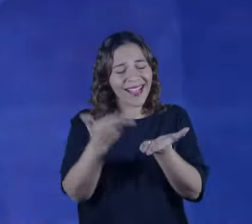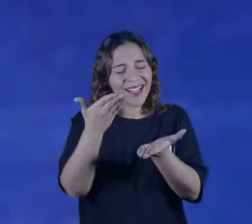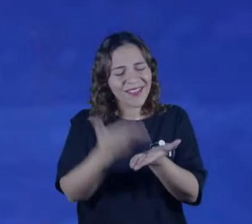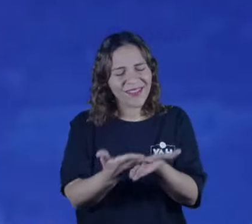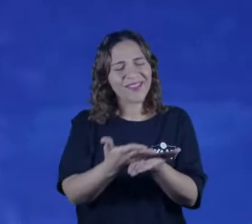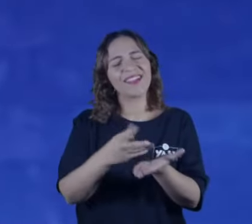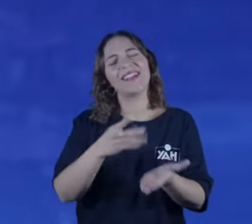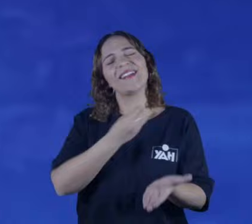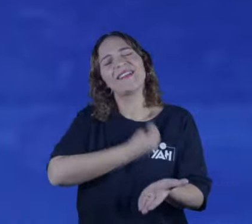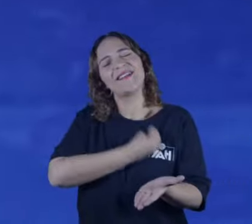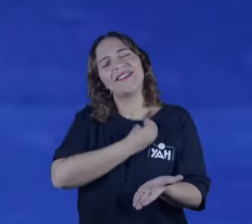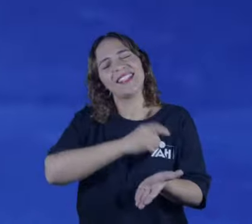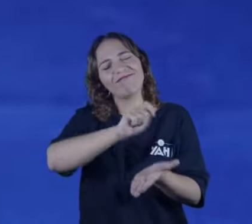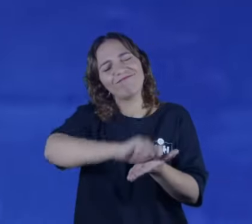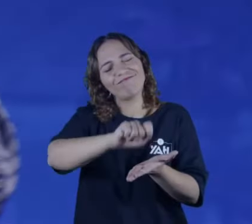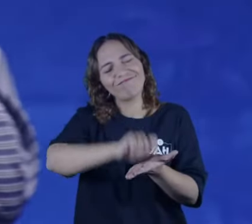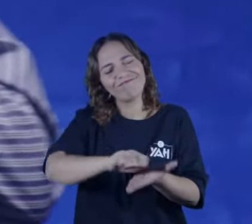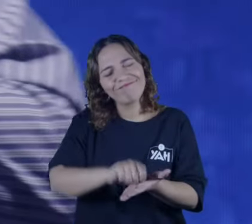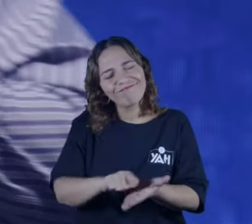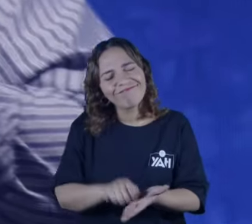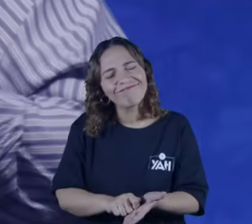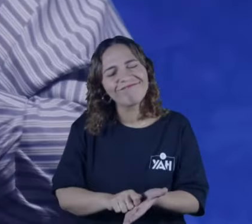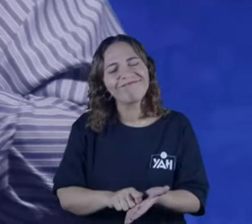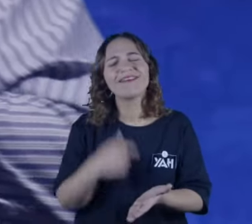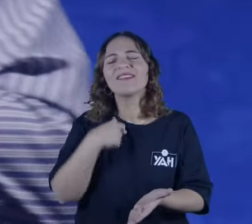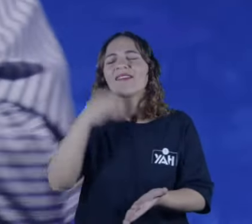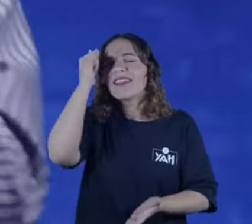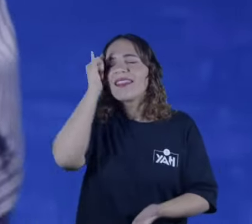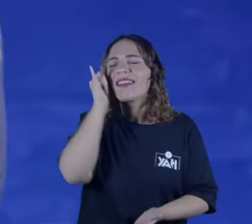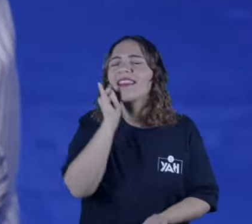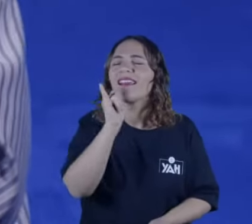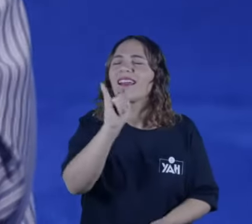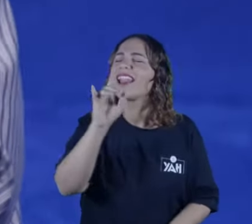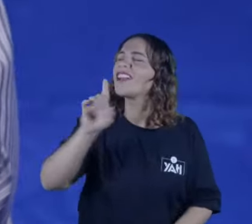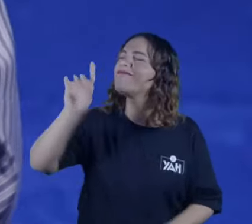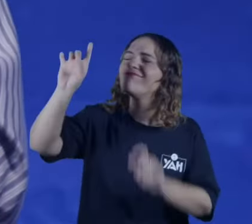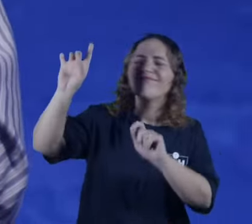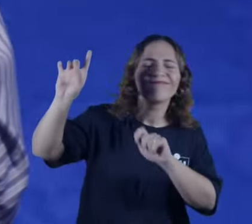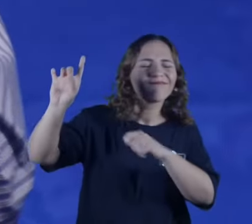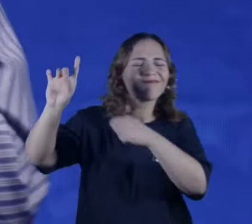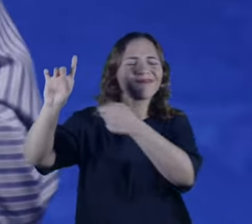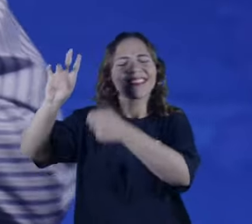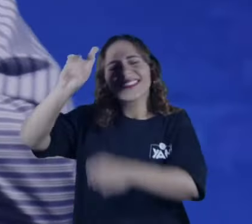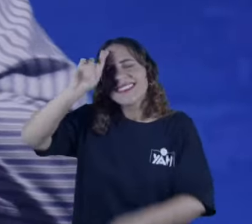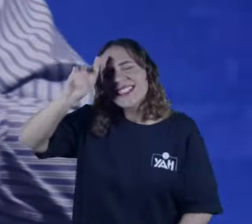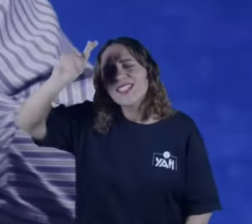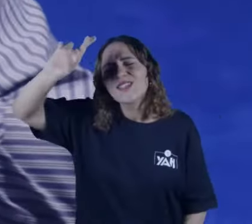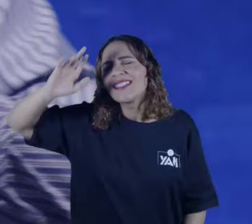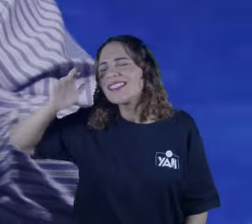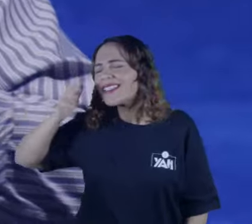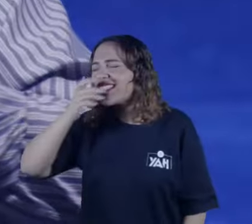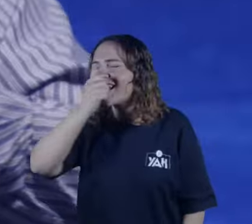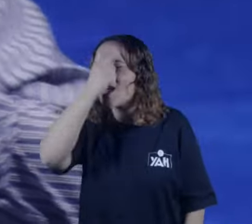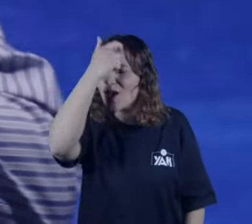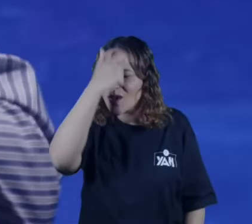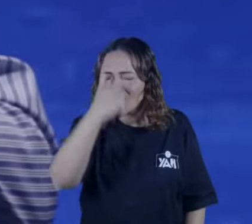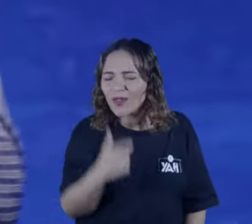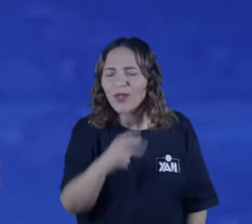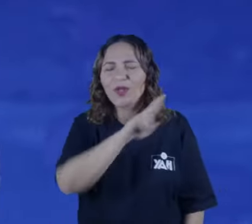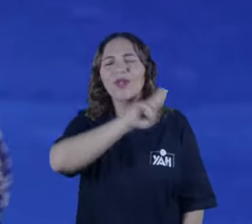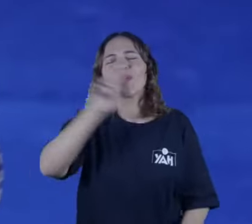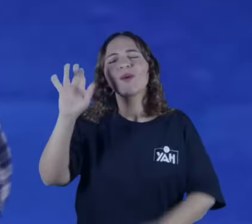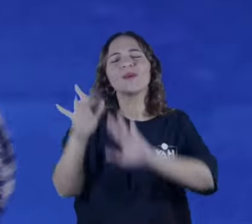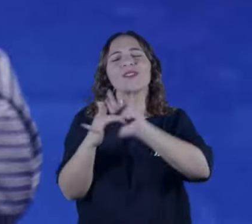vida. Eu te declaro como meu Senhor e o meu Salvador, em nome